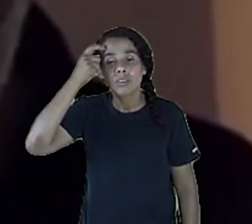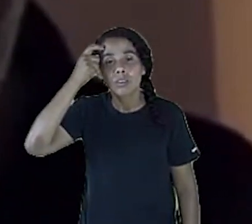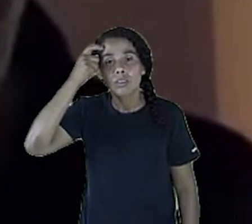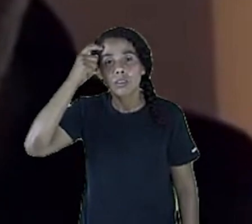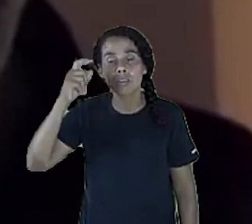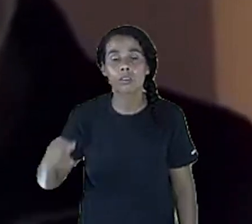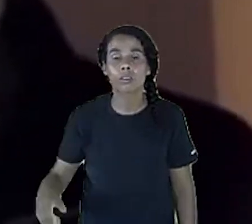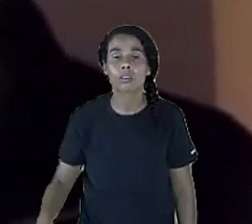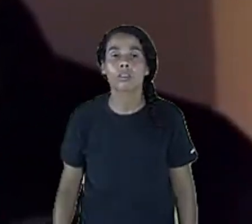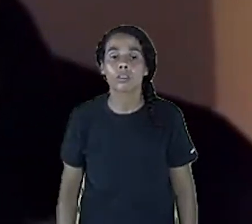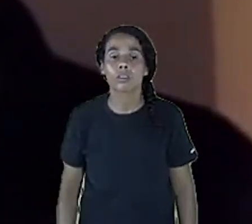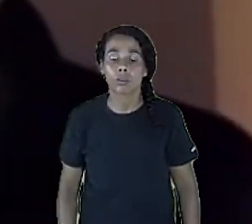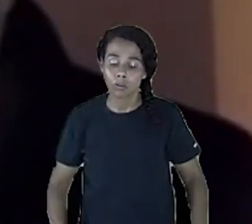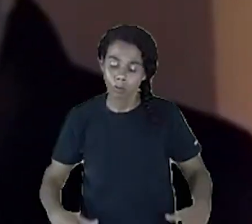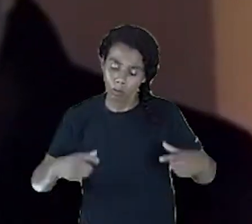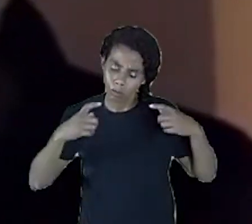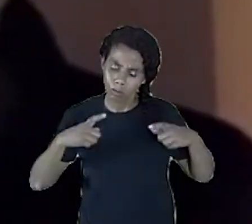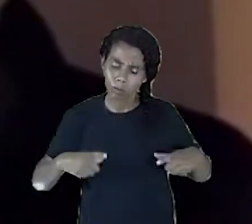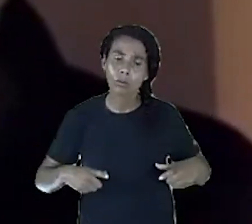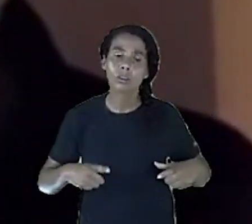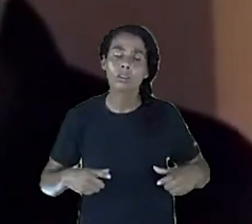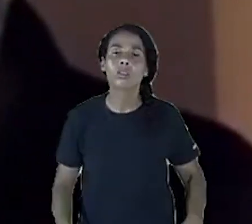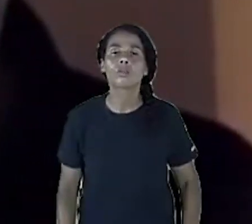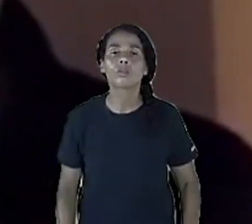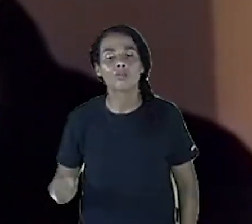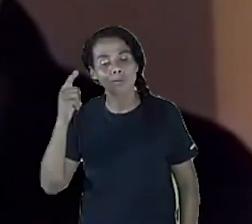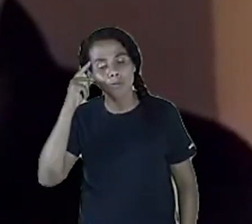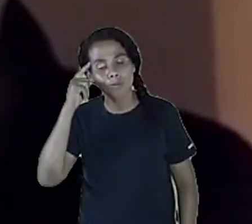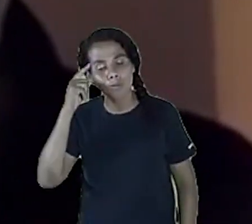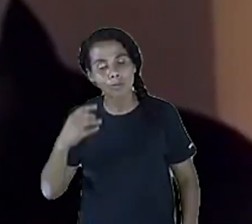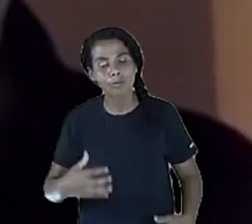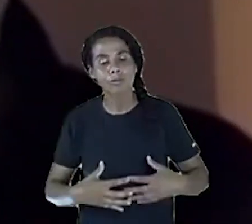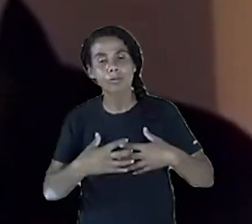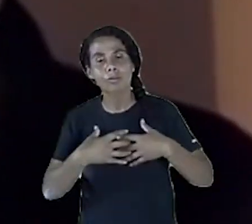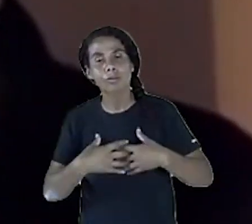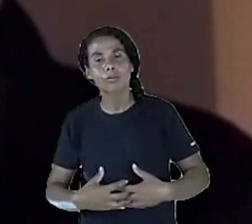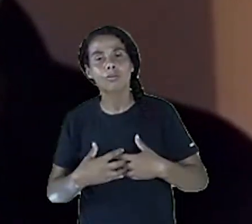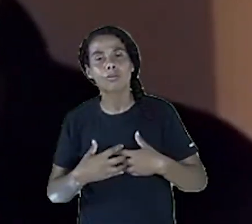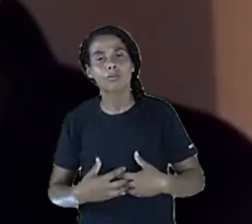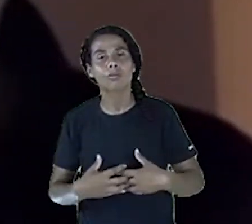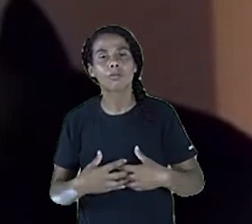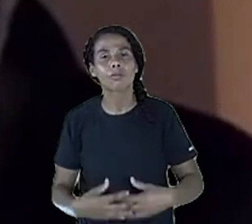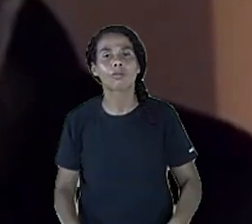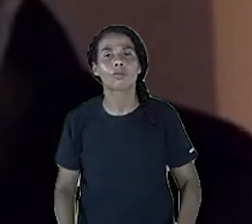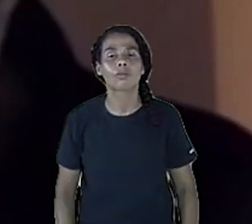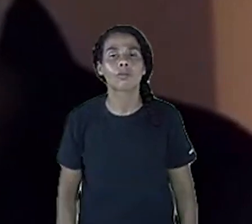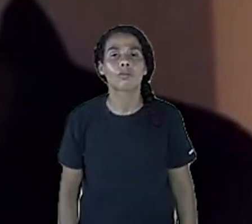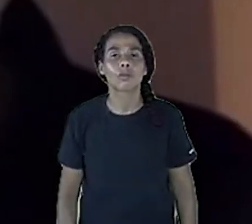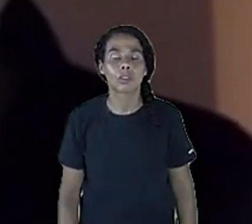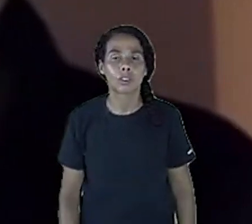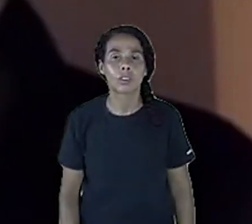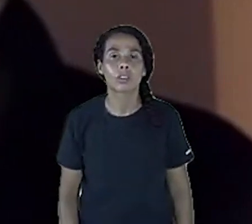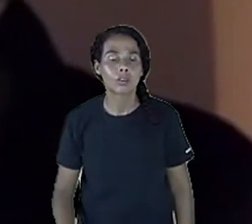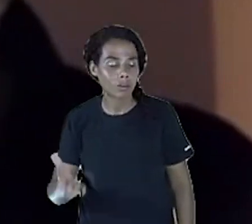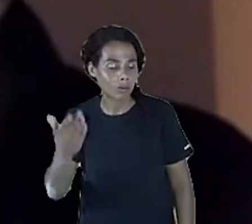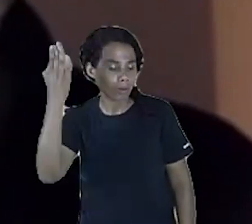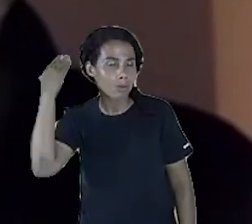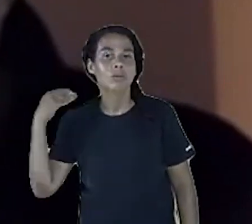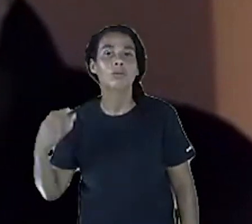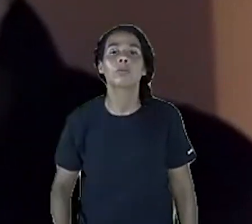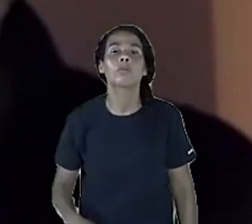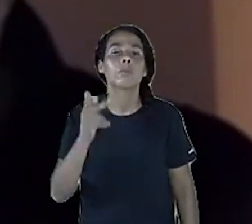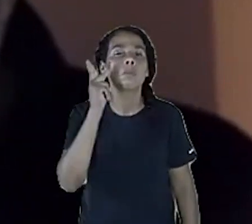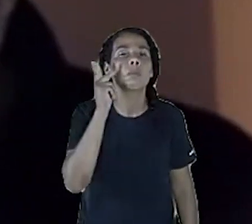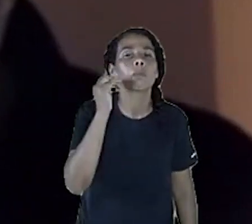naquele lugar, diante daquelas pessoas, o pai, a mãe, a família, logo